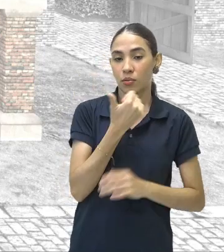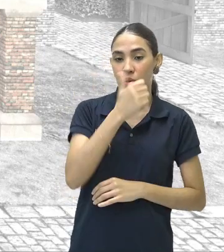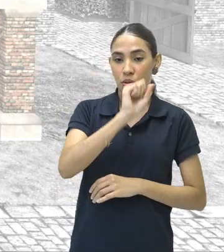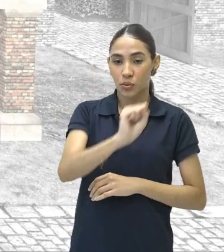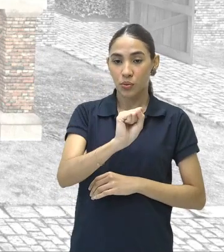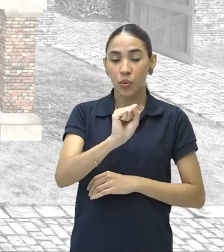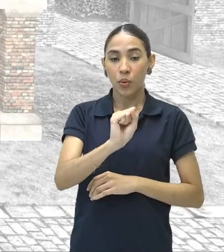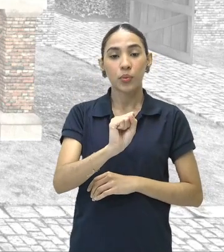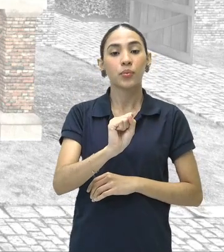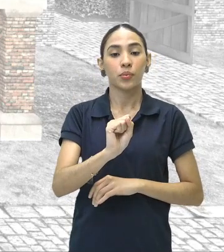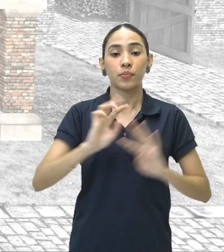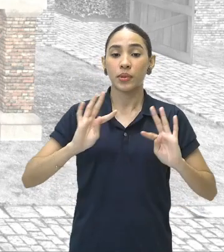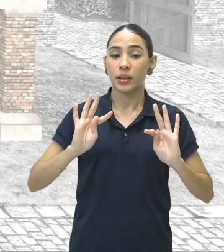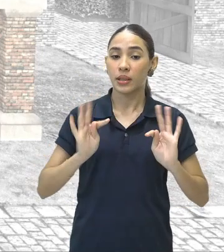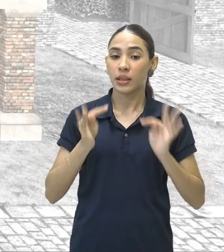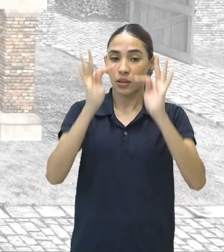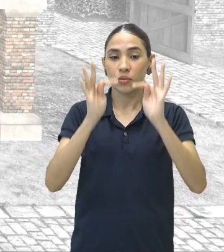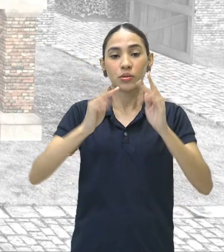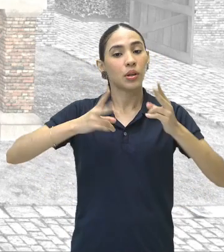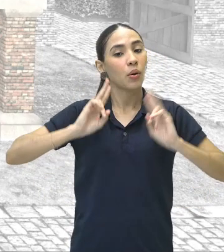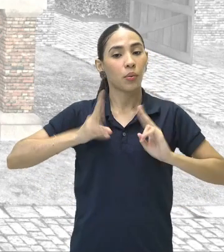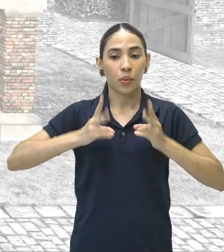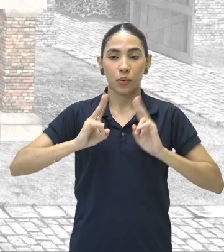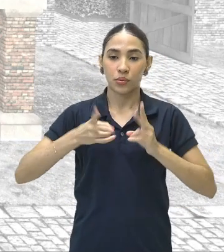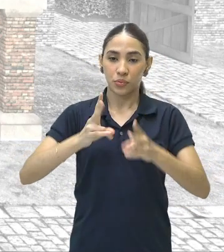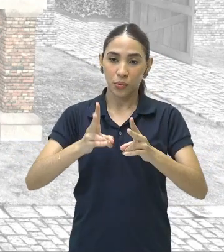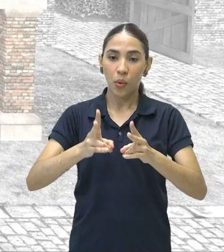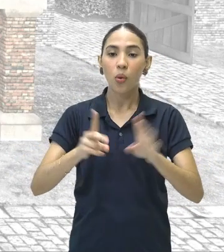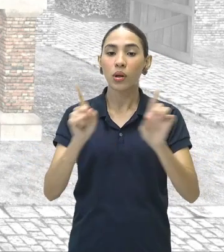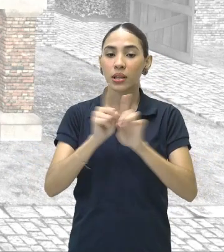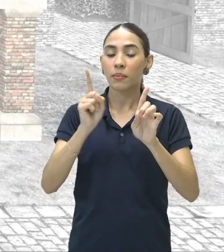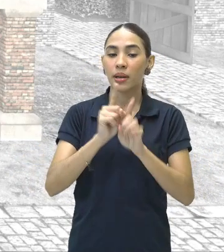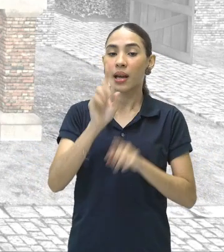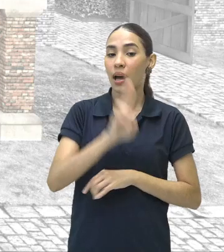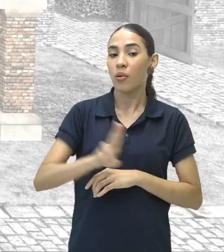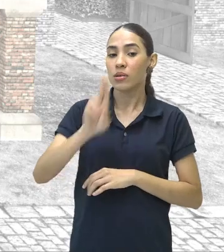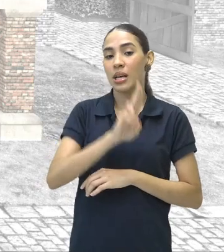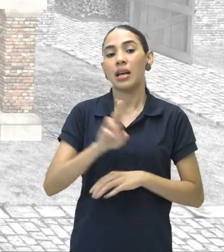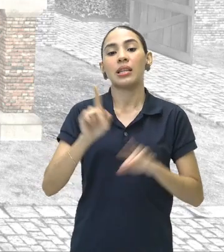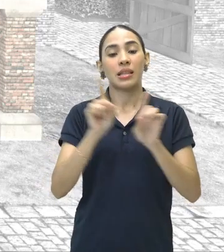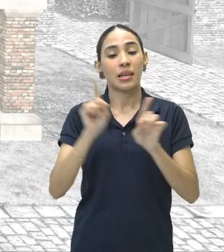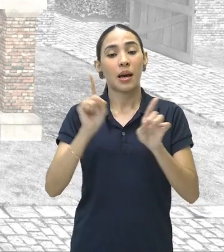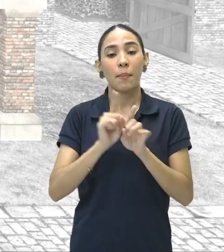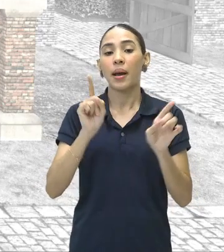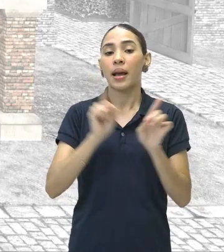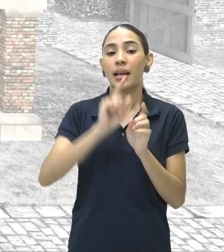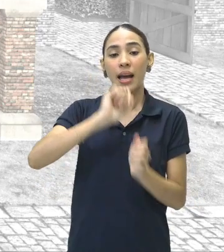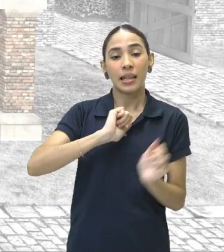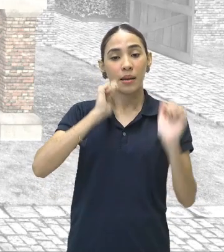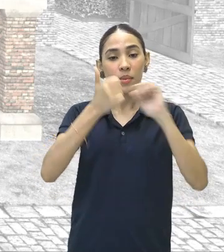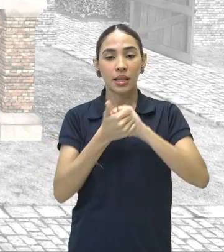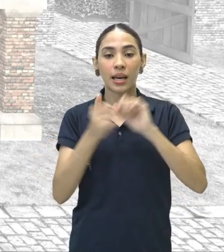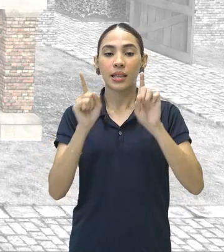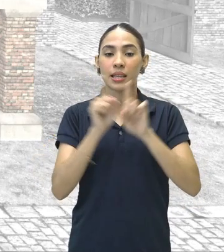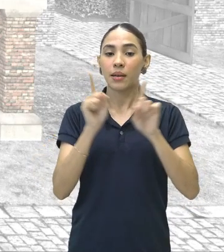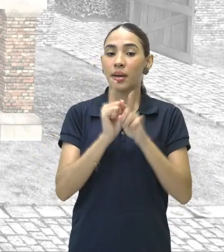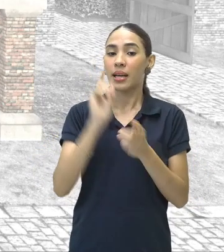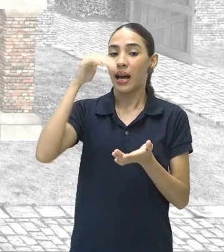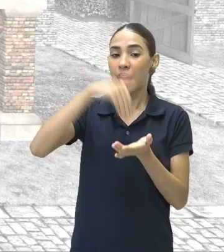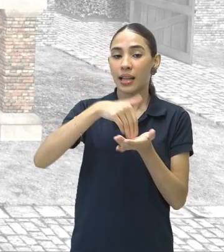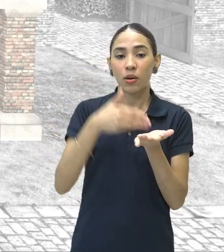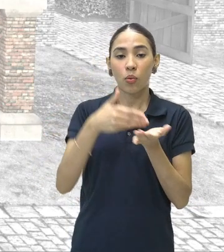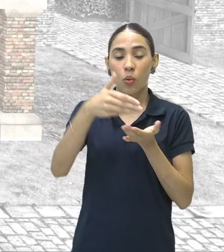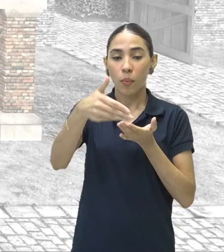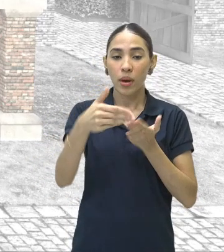sua tecnologia continuou a ser utilizada e aperfeiçoada até o início